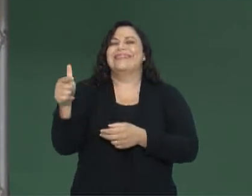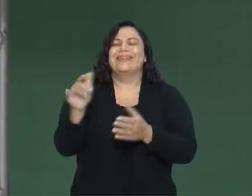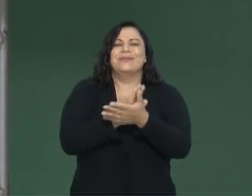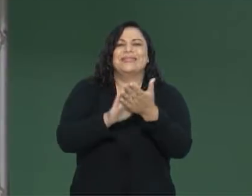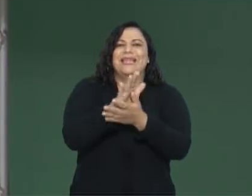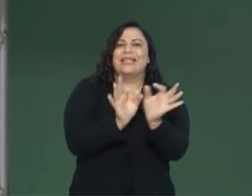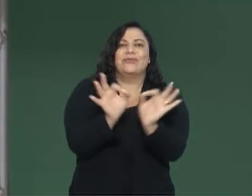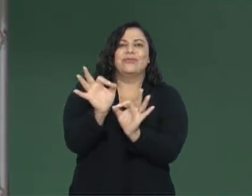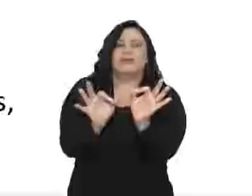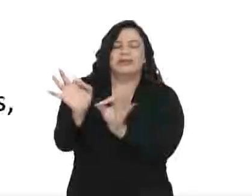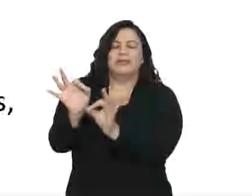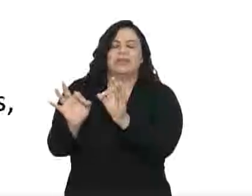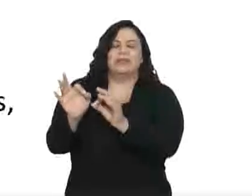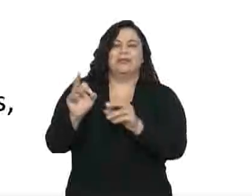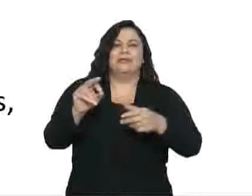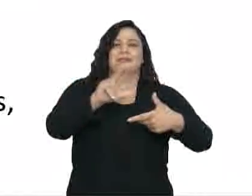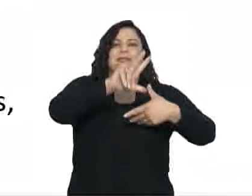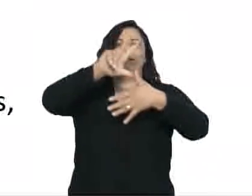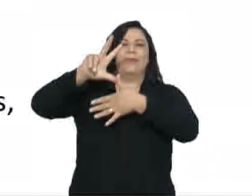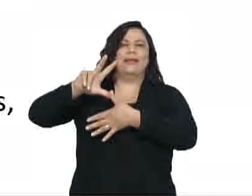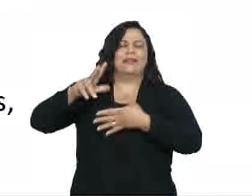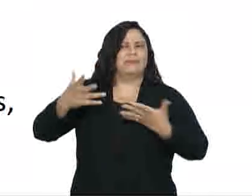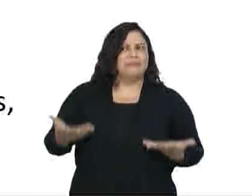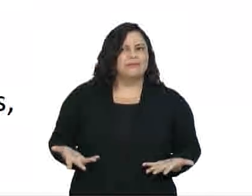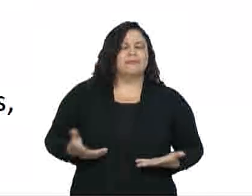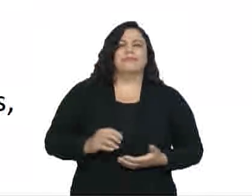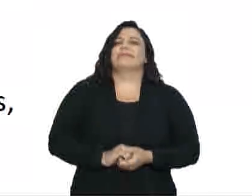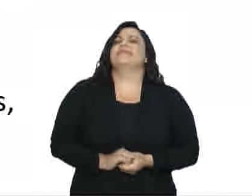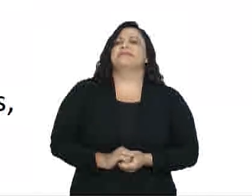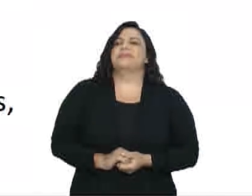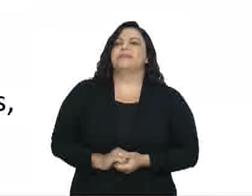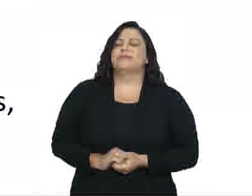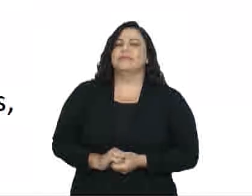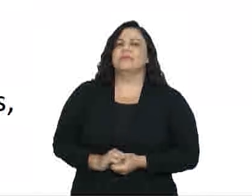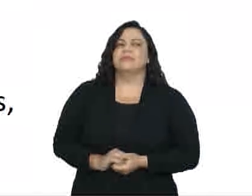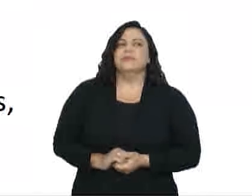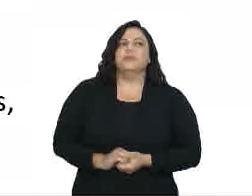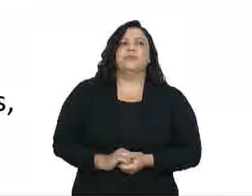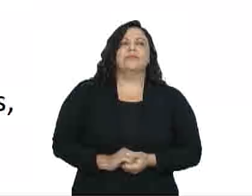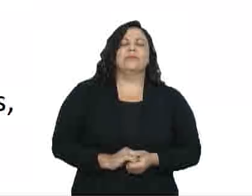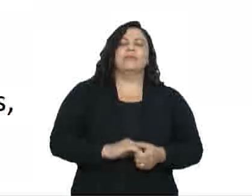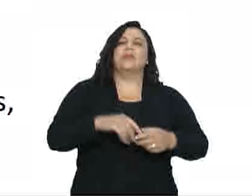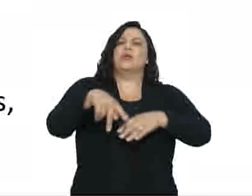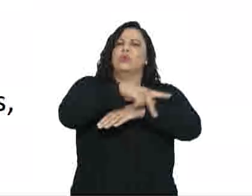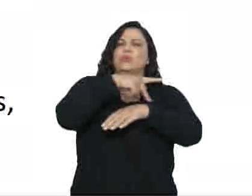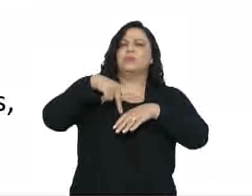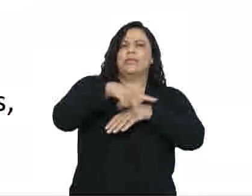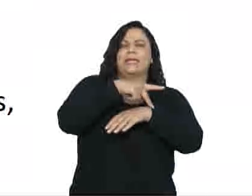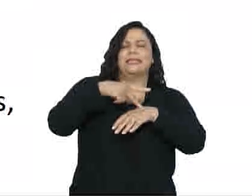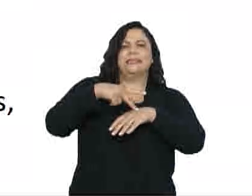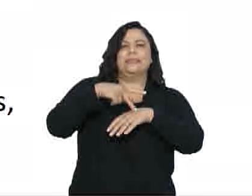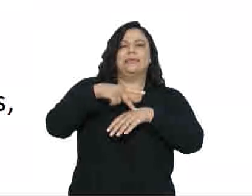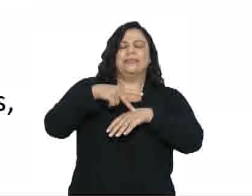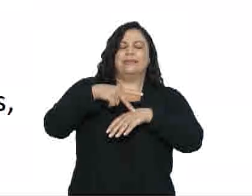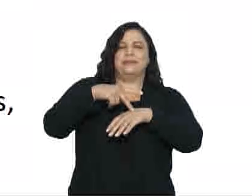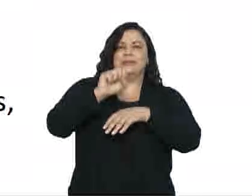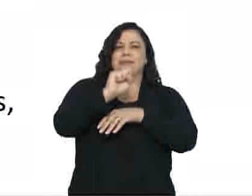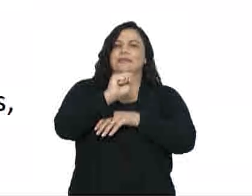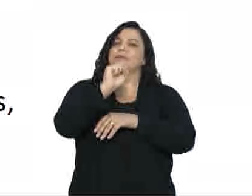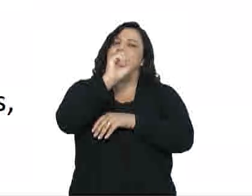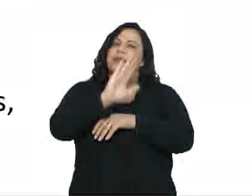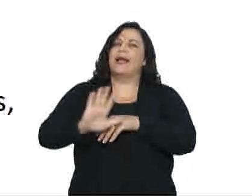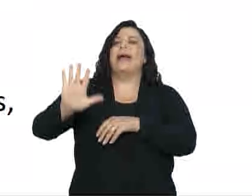E letra D. Nos países do Sudeste Asiático, a produção industrial visou a exportação, ao passo que nos